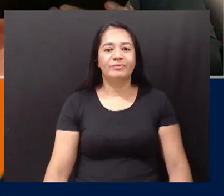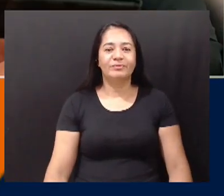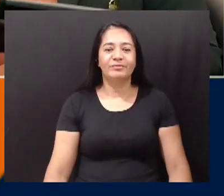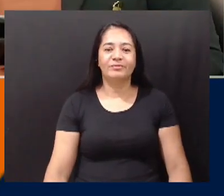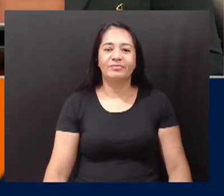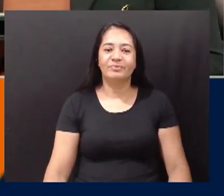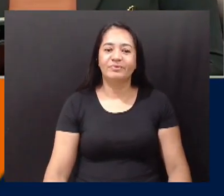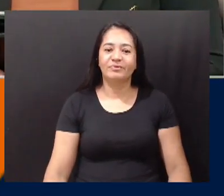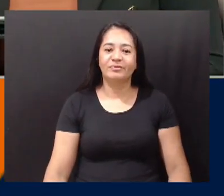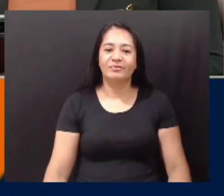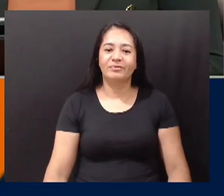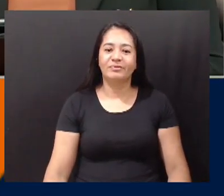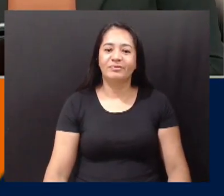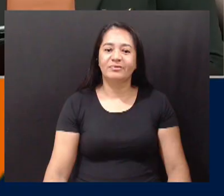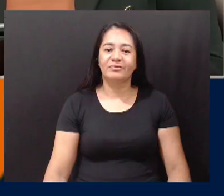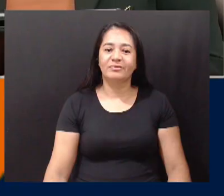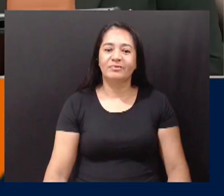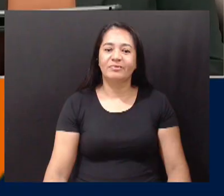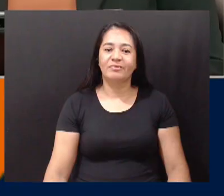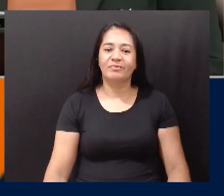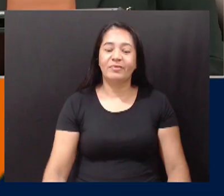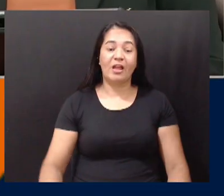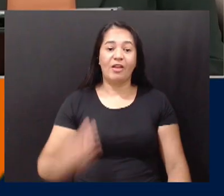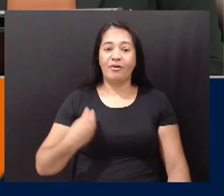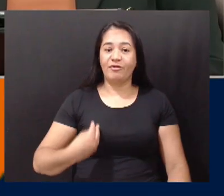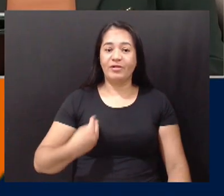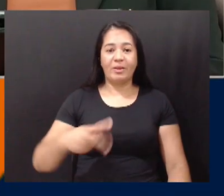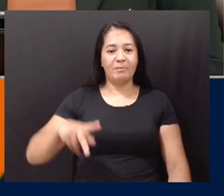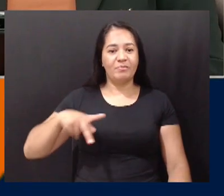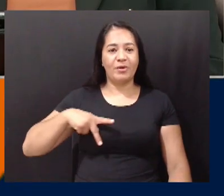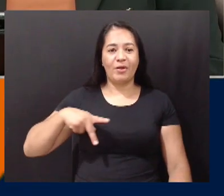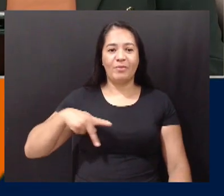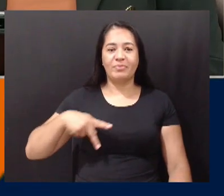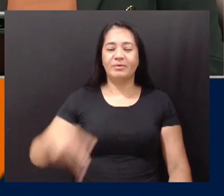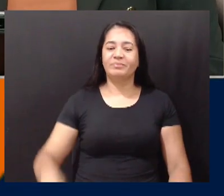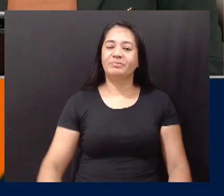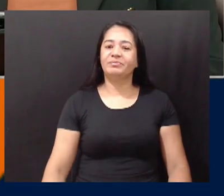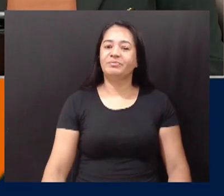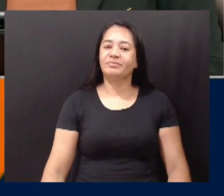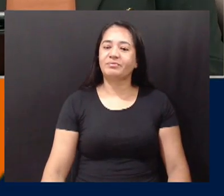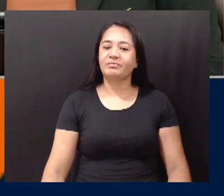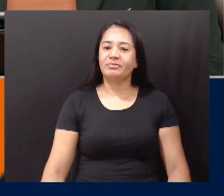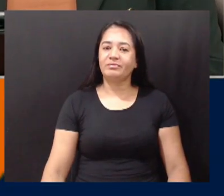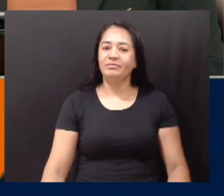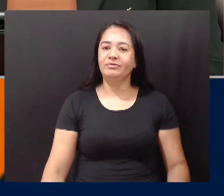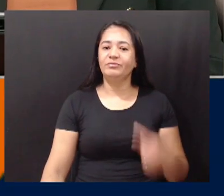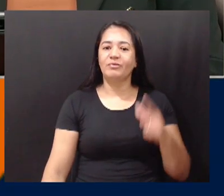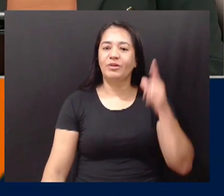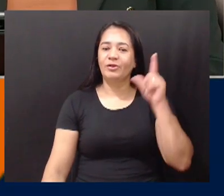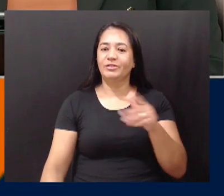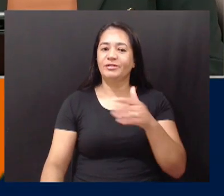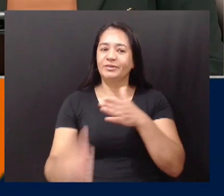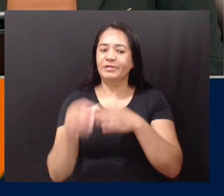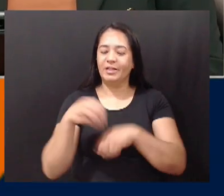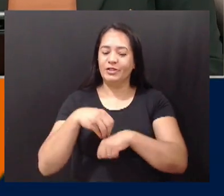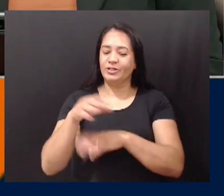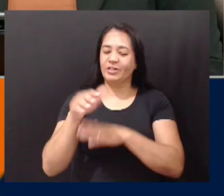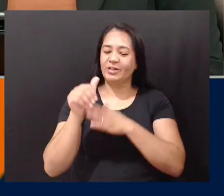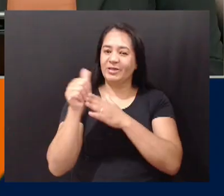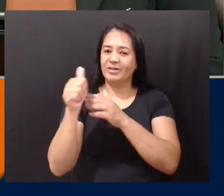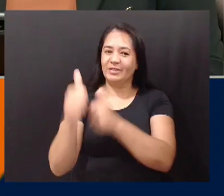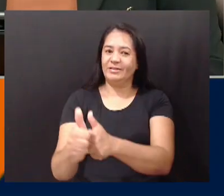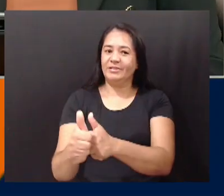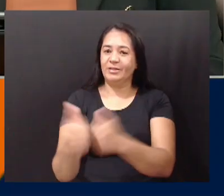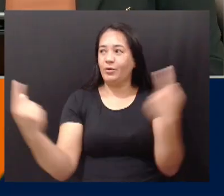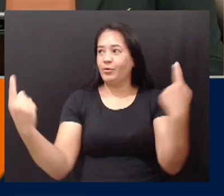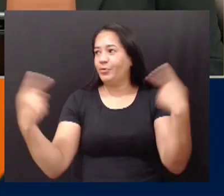de vida própria. Muito bem, né? E que a gente possa seguir aí essas dicas. Ah, é desafiador, claro que